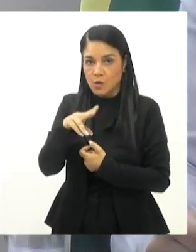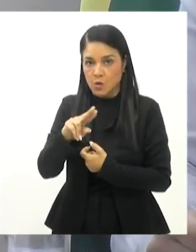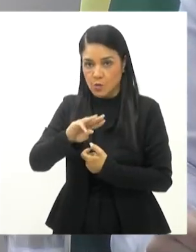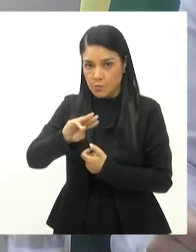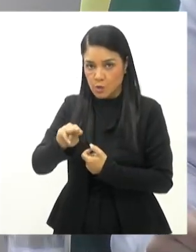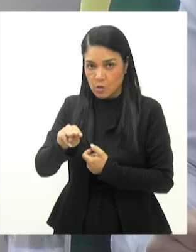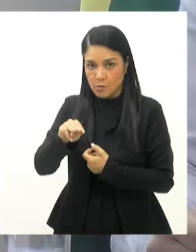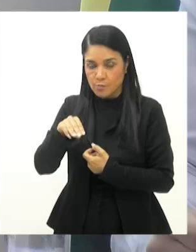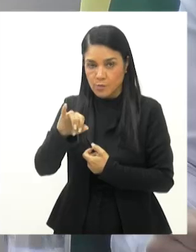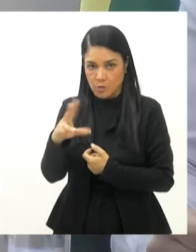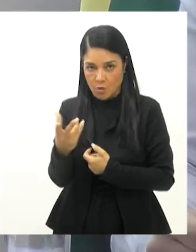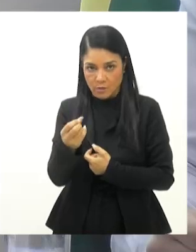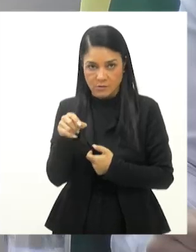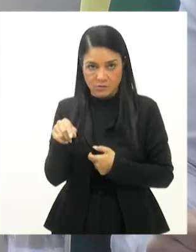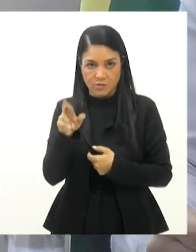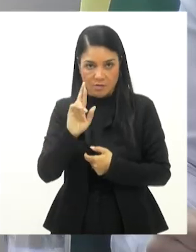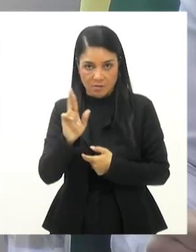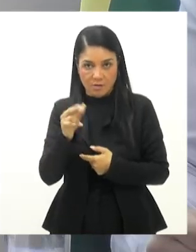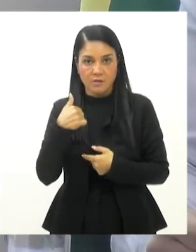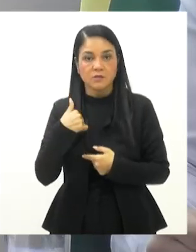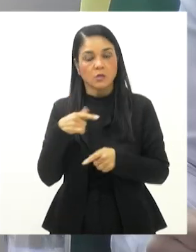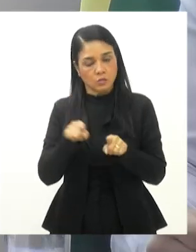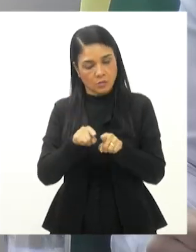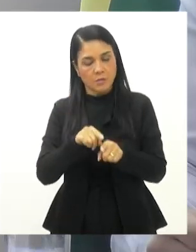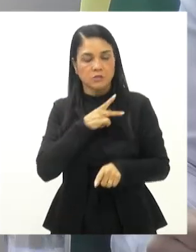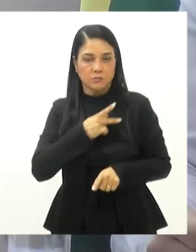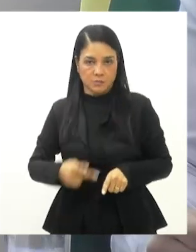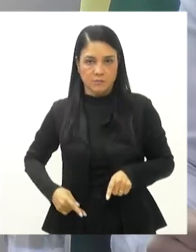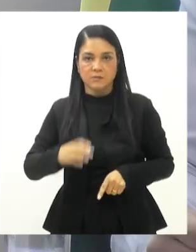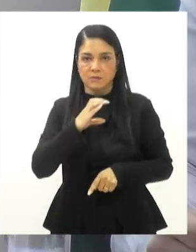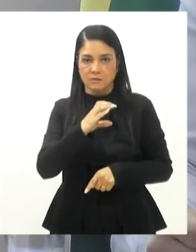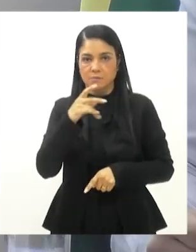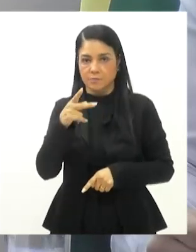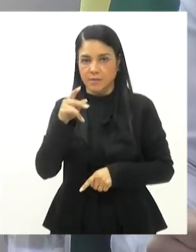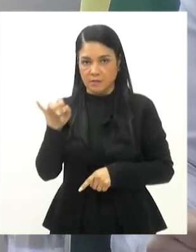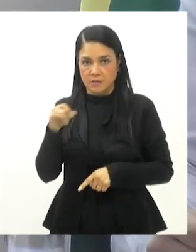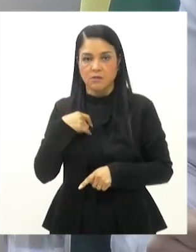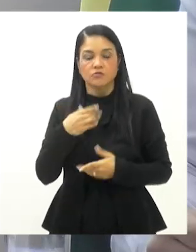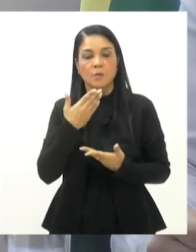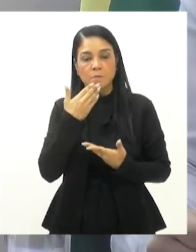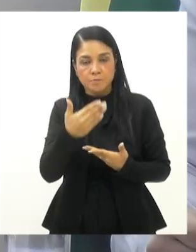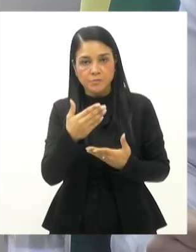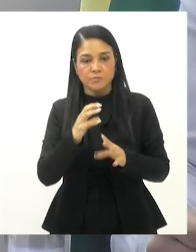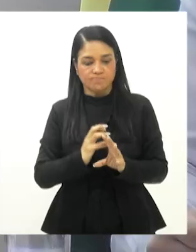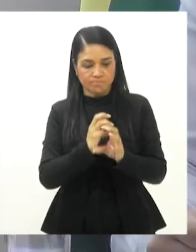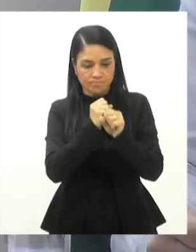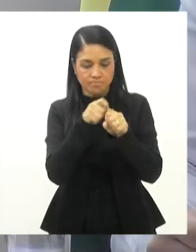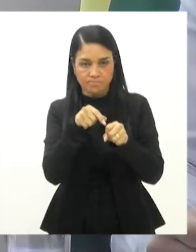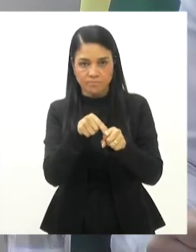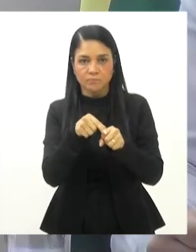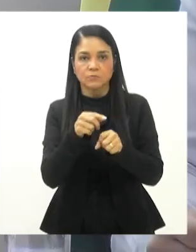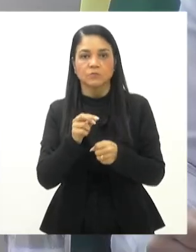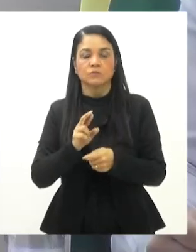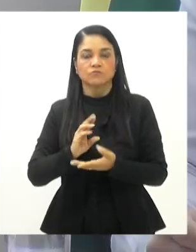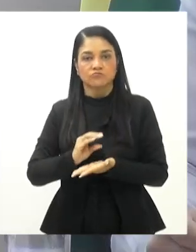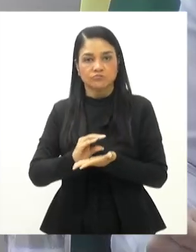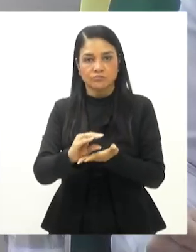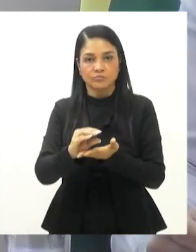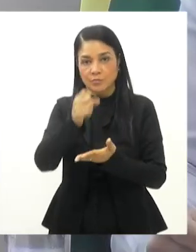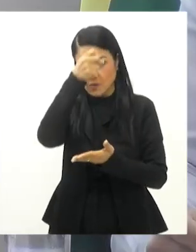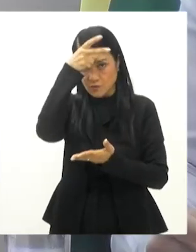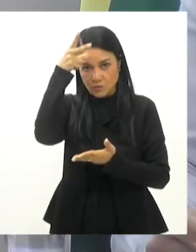que, inclusive, por uma CPI que eu já presidi, nós já pedimos prestação de contas desse recurso que foi para a Prefeitura do